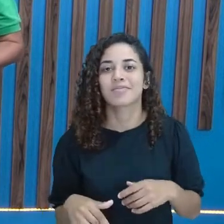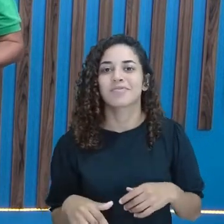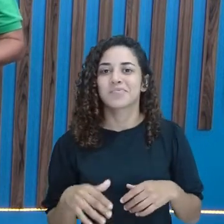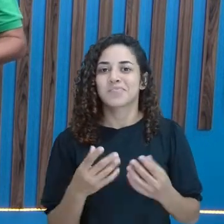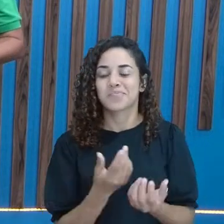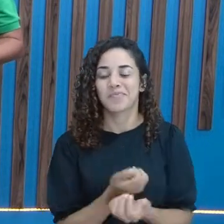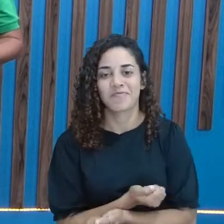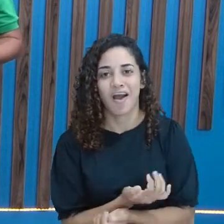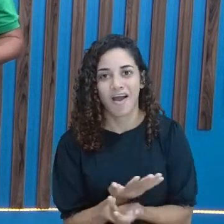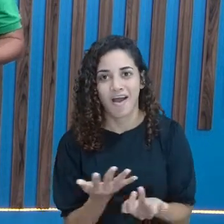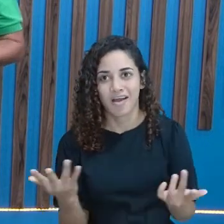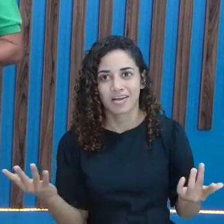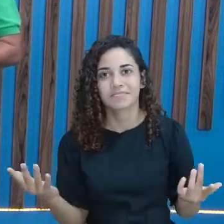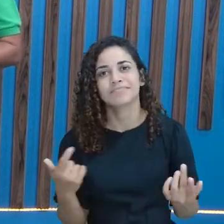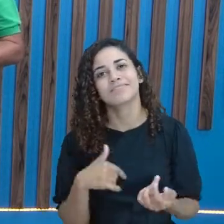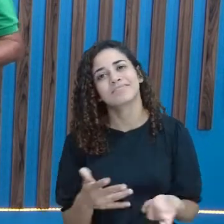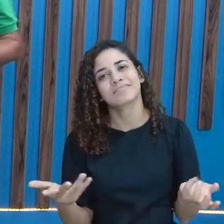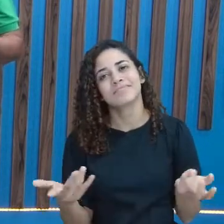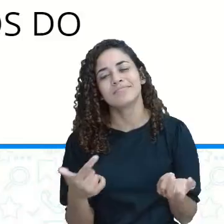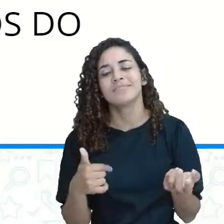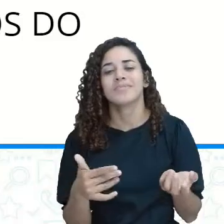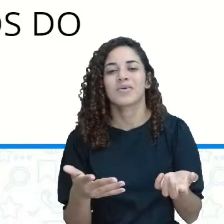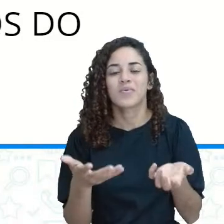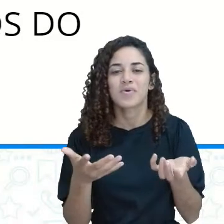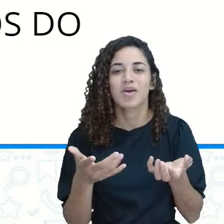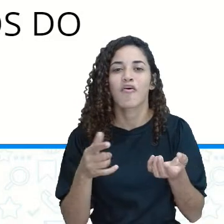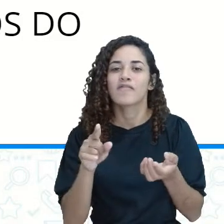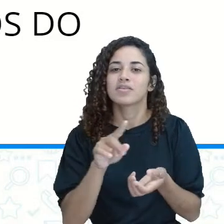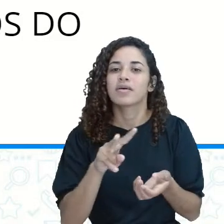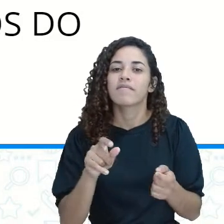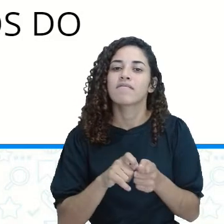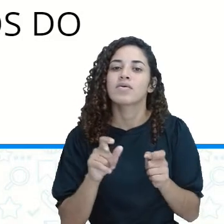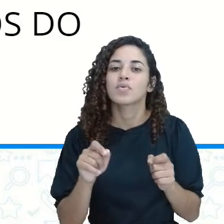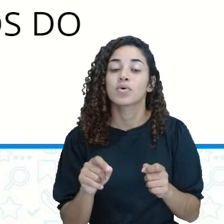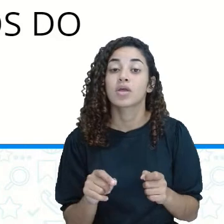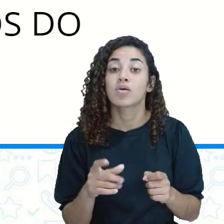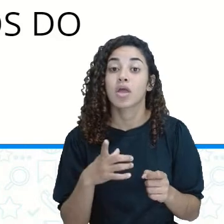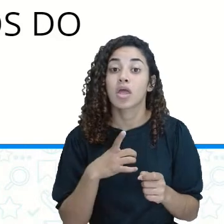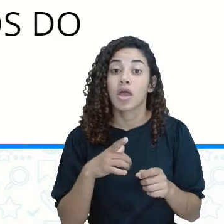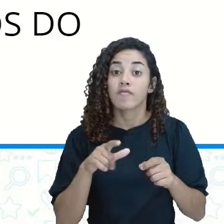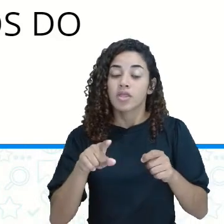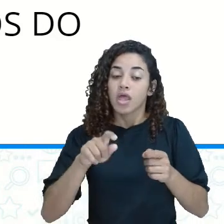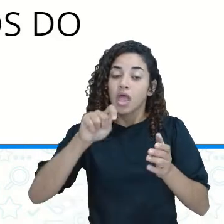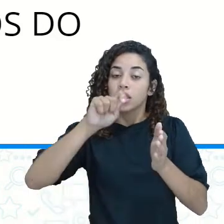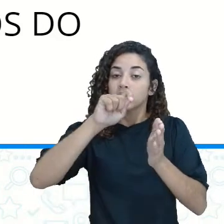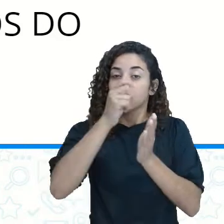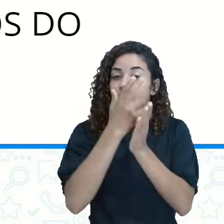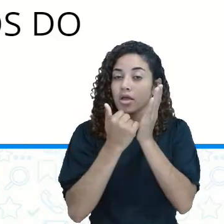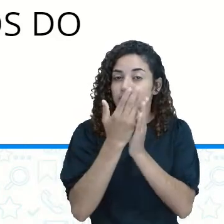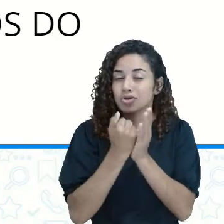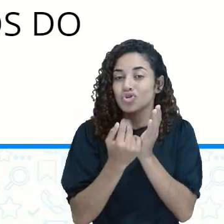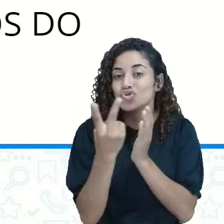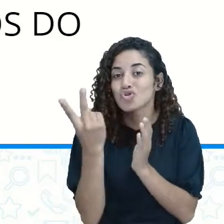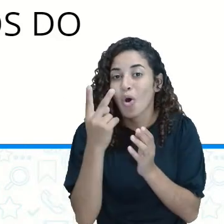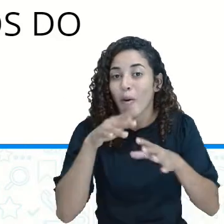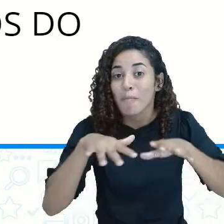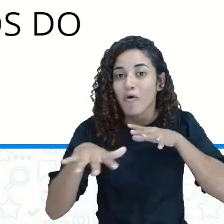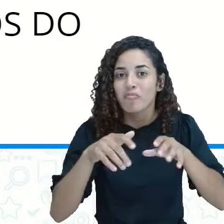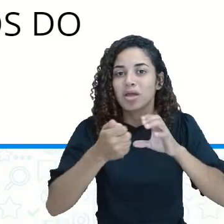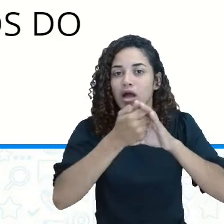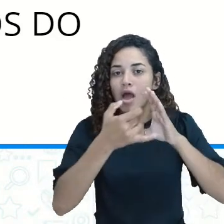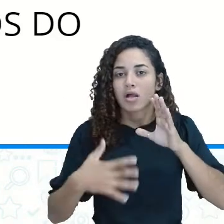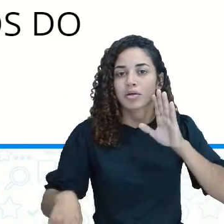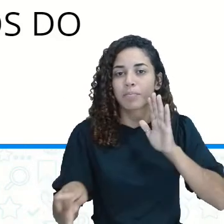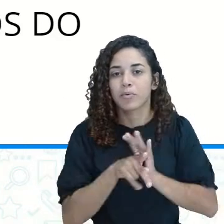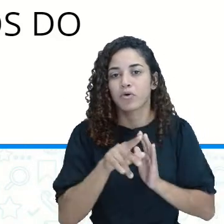movimentos. E o que eu quero que vocês façam é que vocês desenhem dois movimentos que são característicos do frevo.